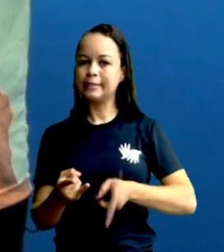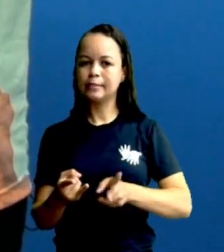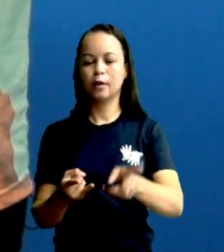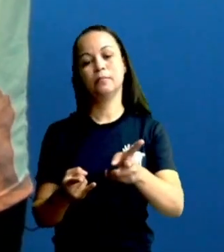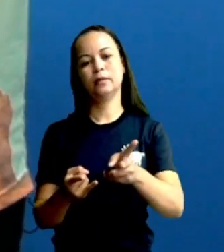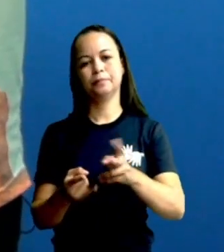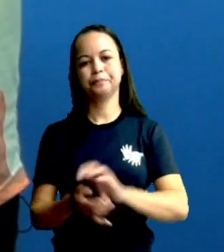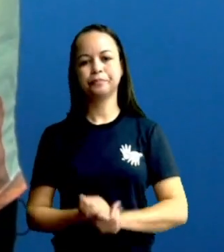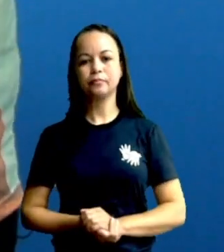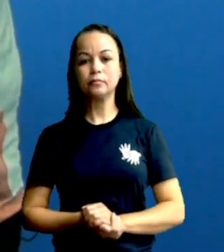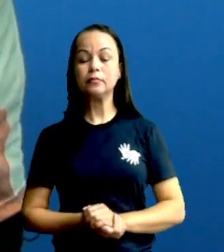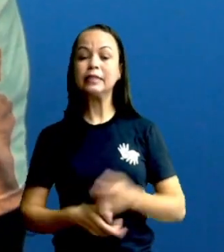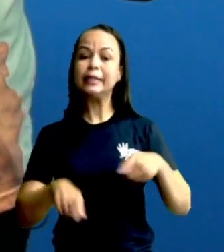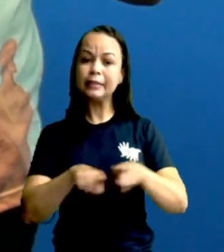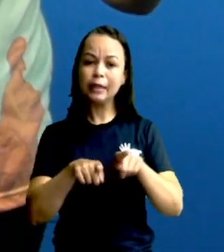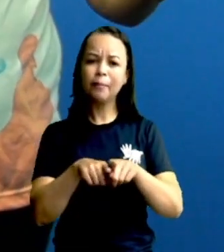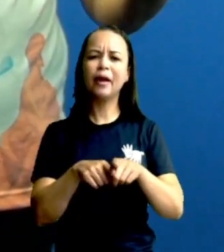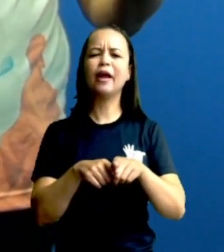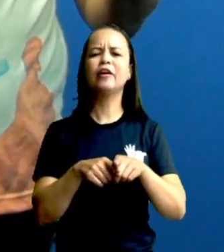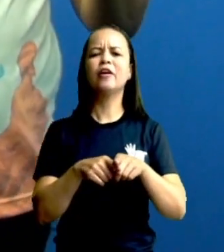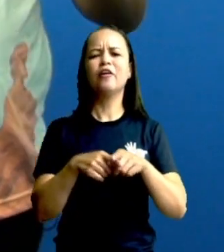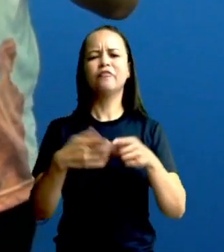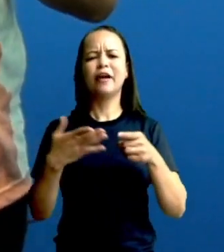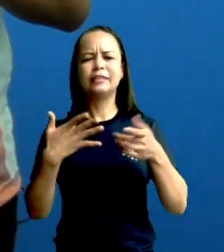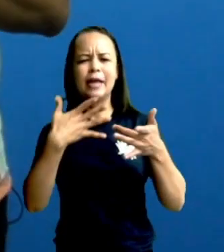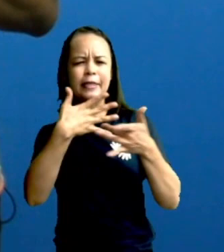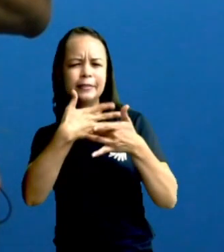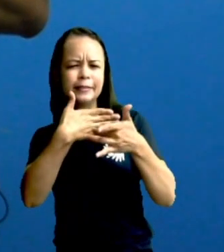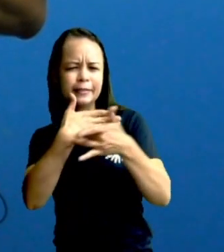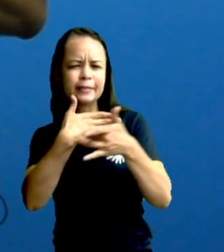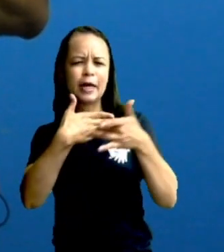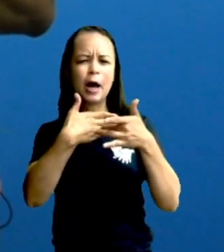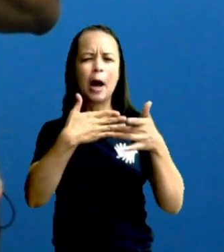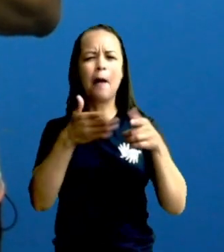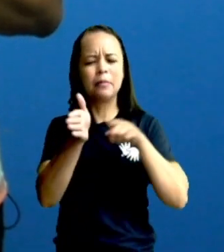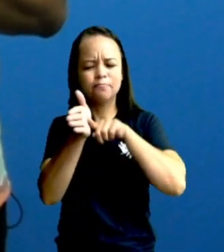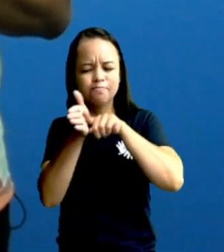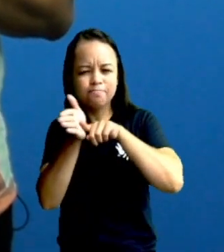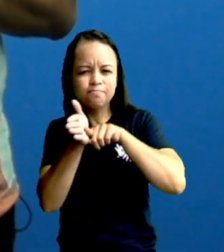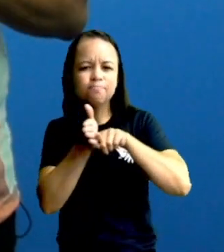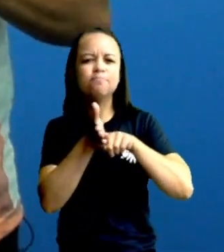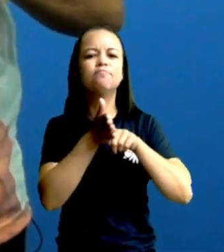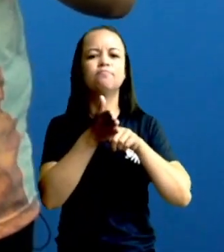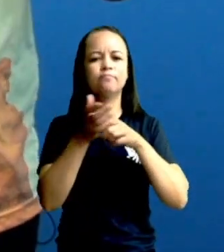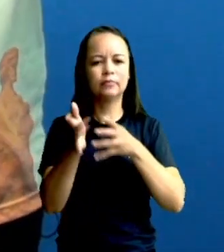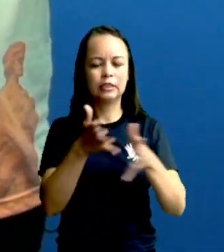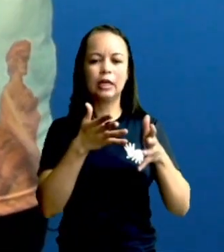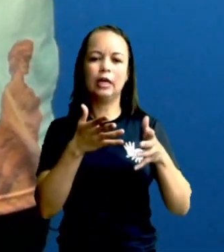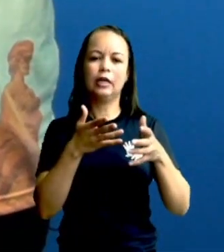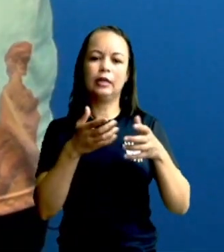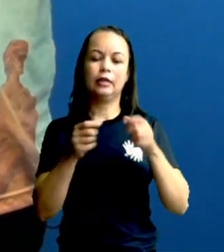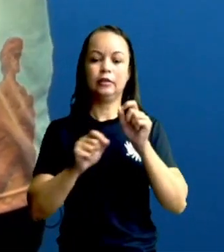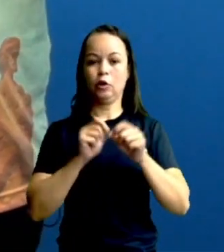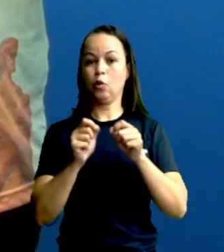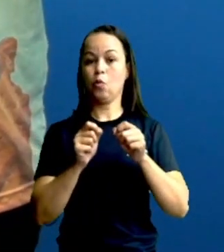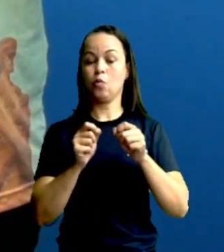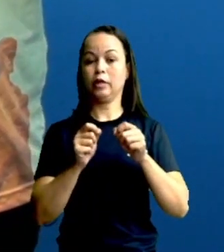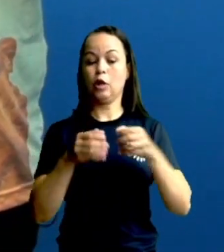gente, fazer exames, fazer testes periodicamente. Se você faz parte daquele grupo que eu falei, grupo